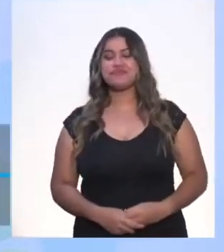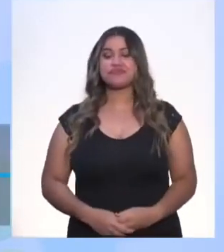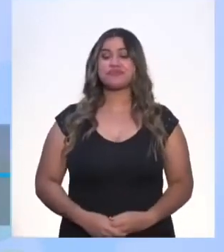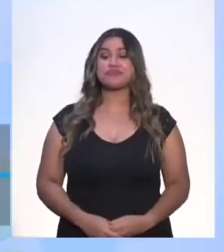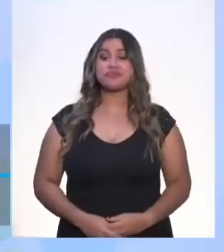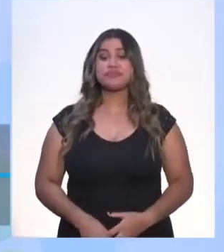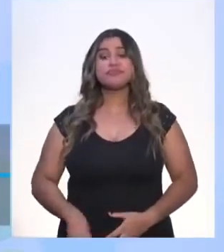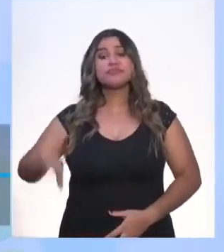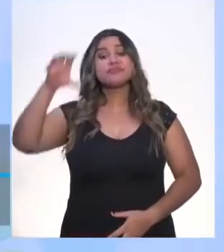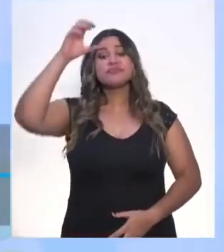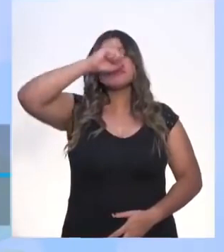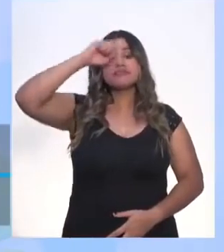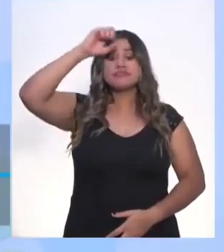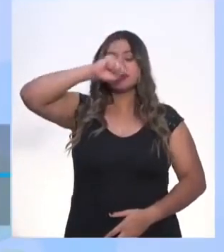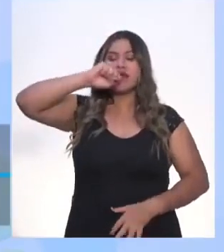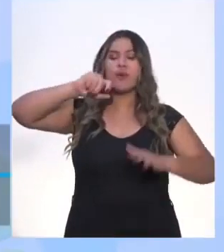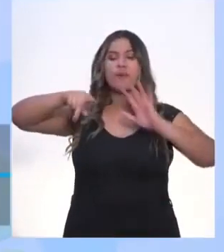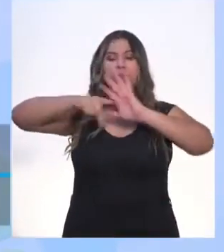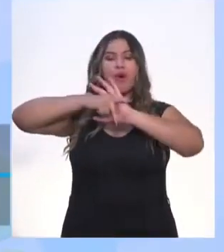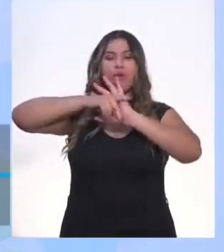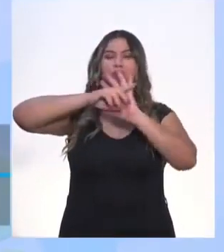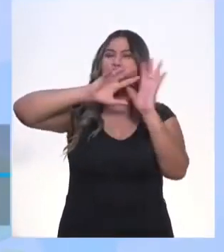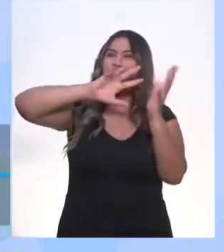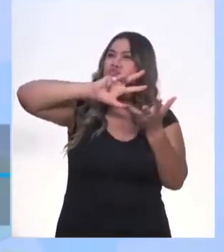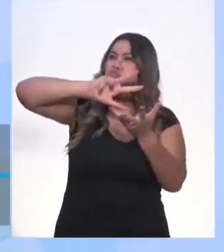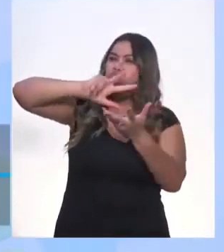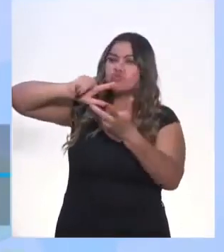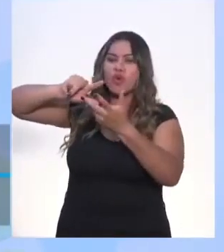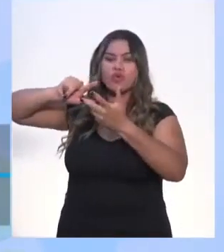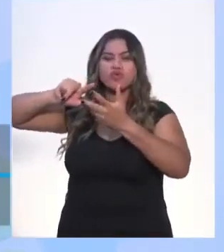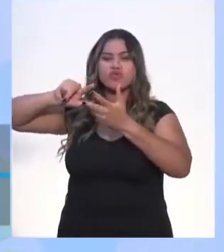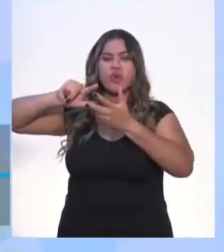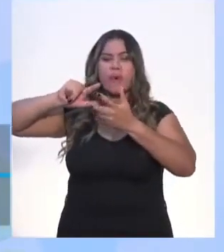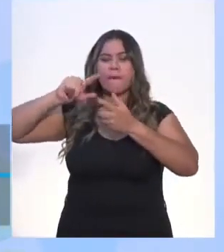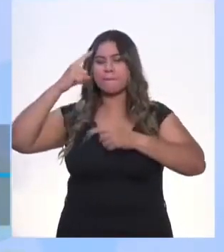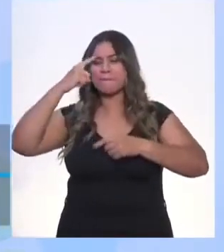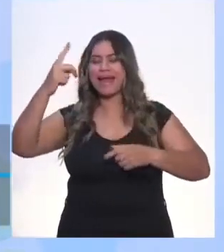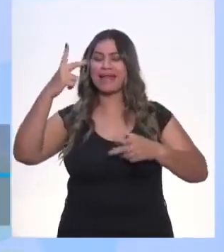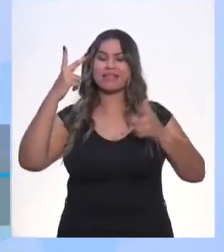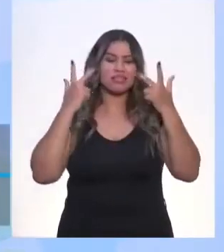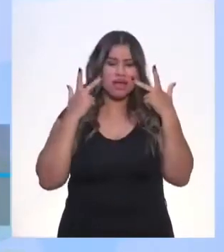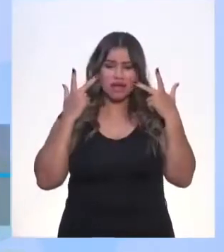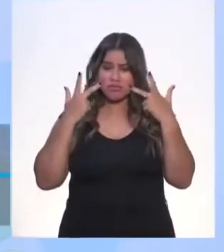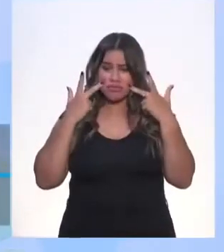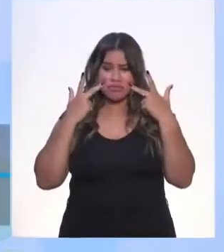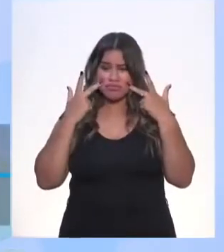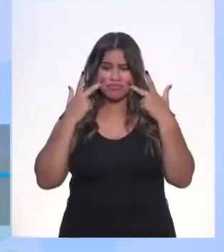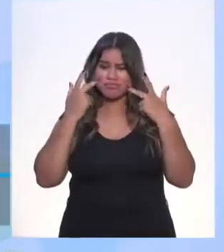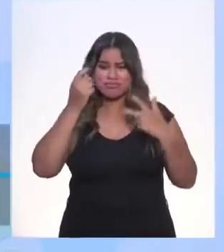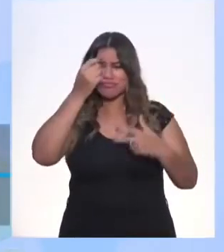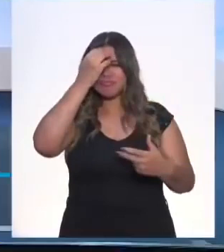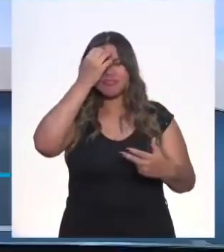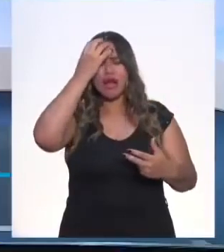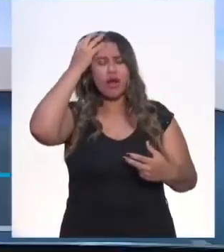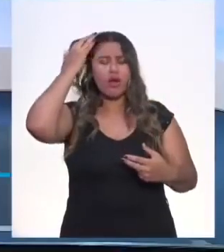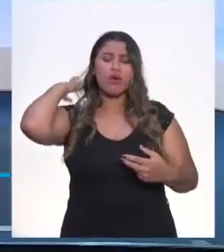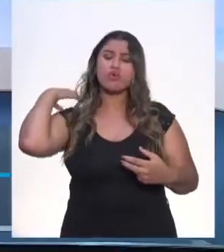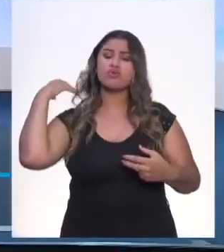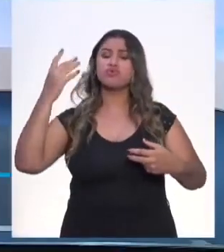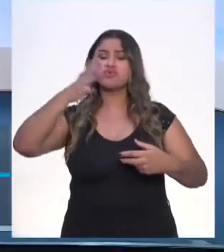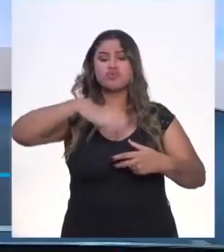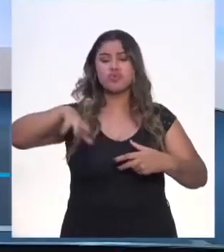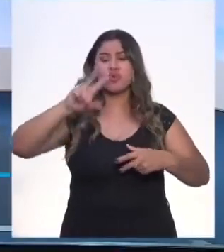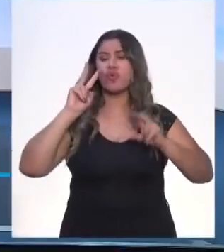O conhecimento sobre o mundo, nós não chegamos nele naturalmente. não é? Aquilo que nós olhamos, aquilo que a